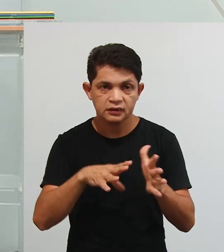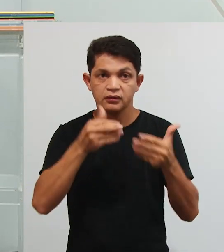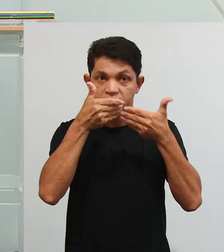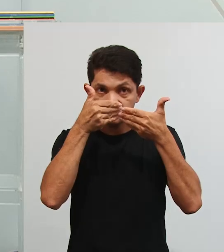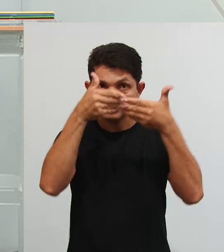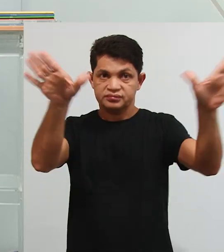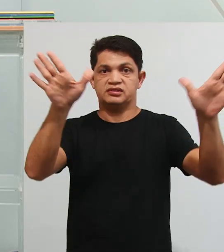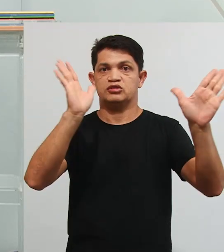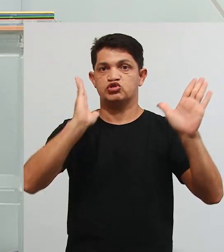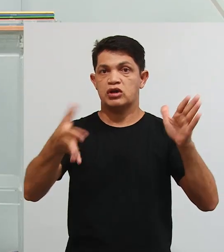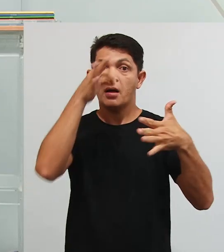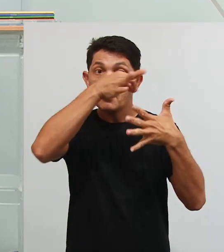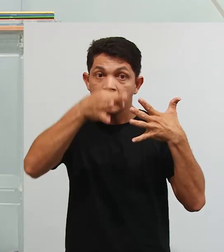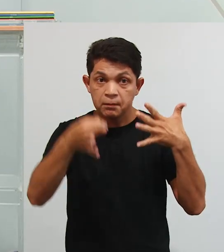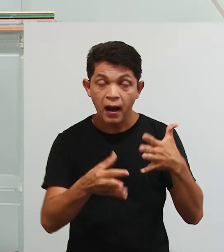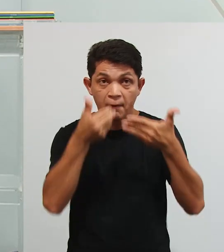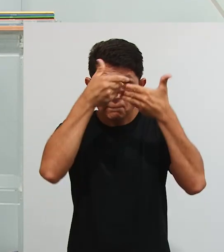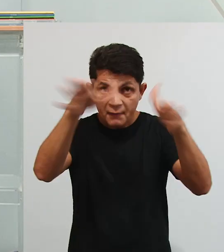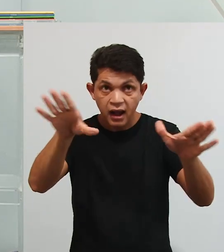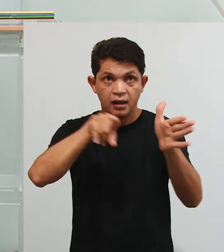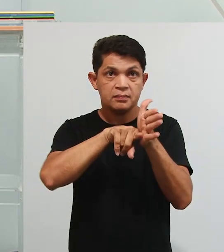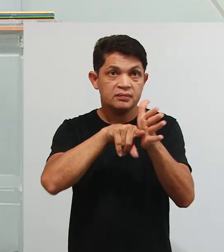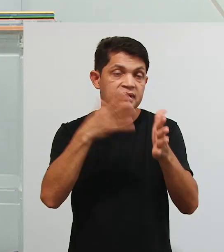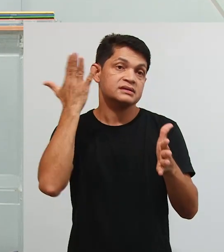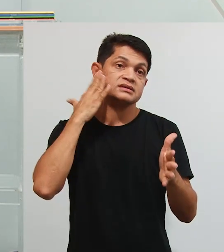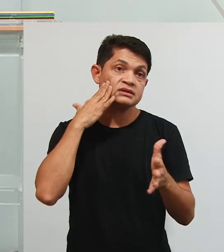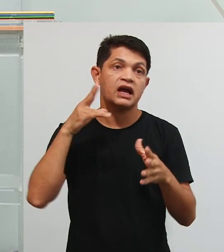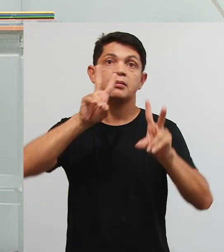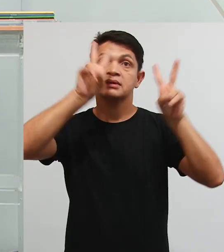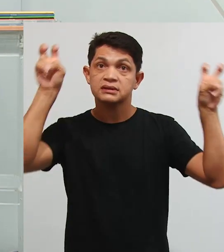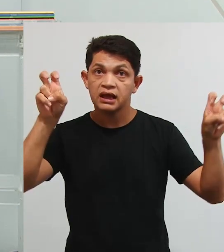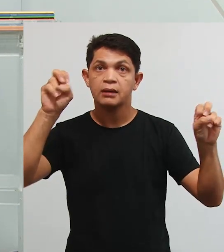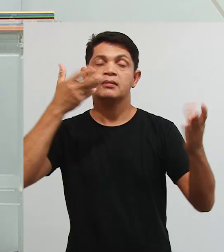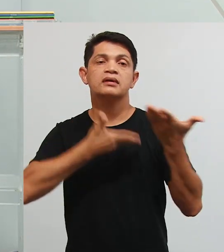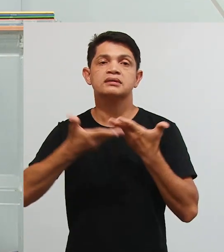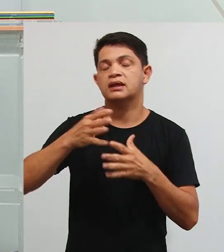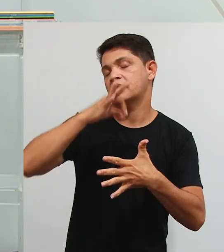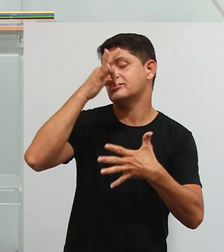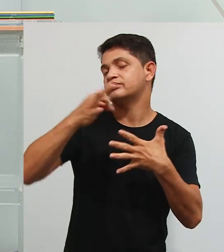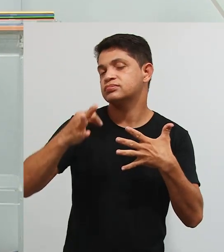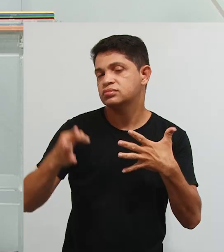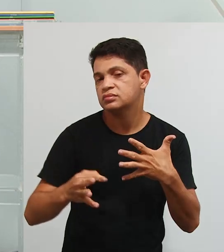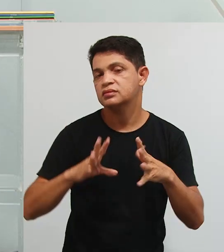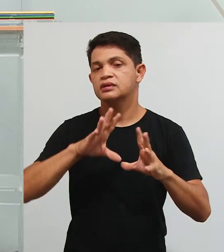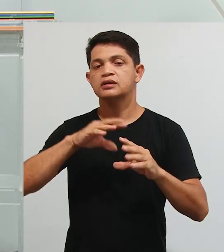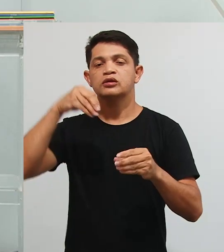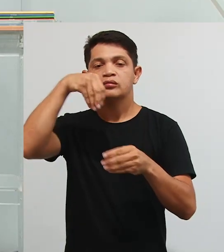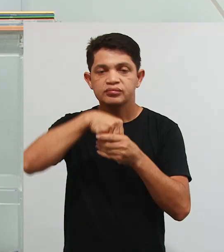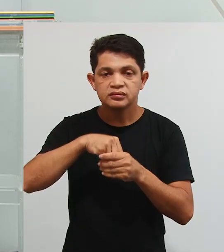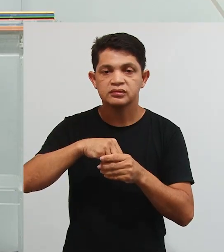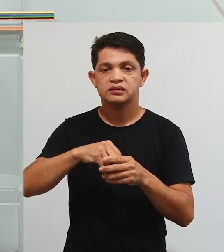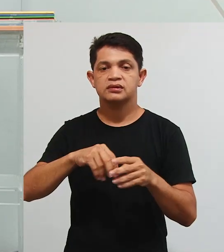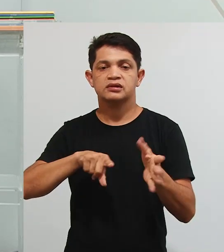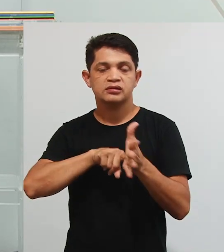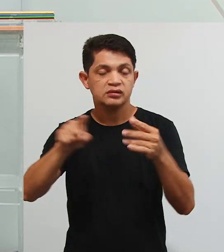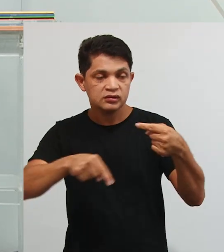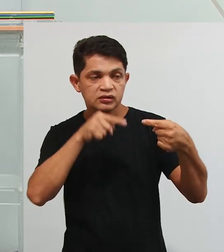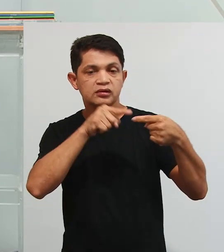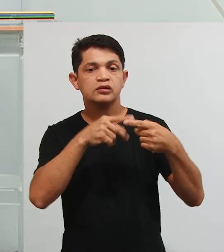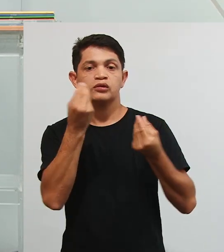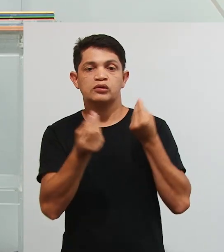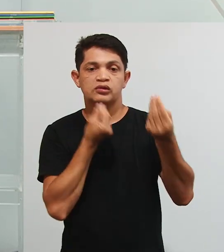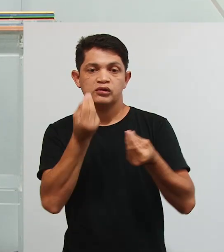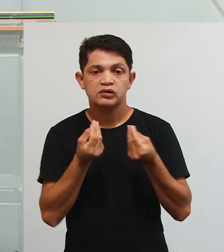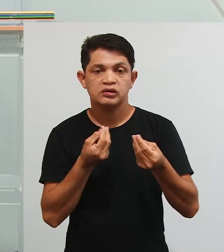mais abertos. Mas geralmente eles têm um tema, um problema, uma hipótese, os seus